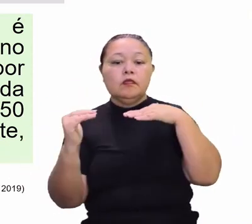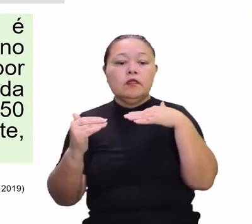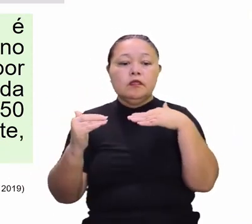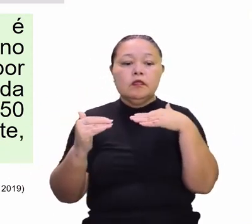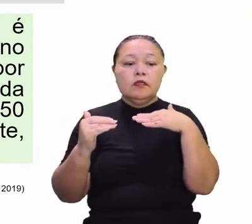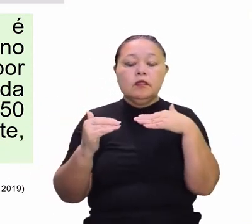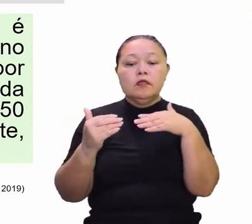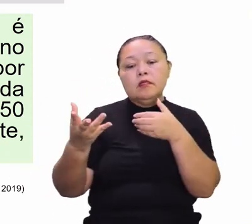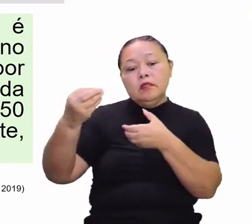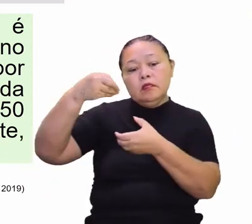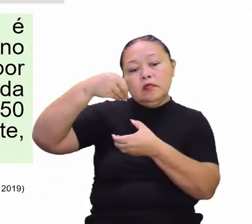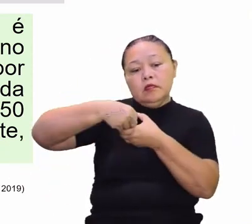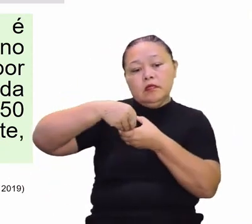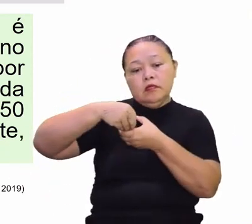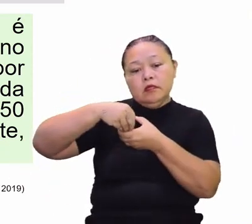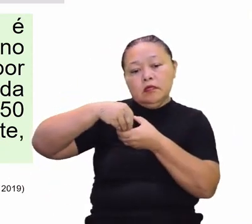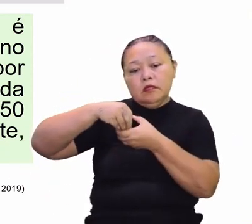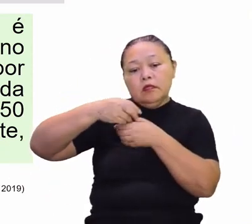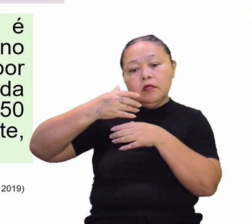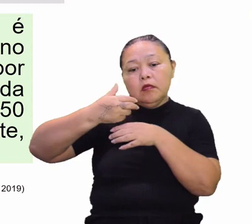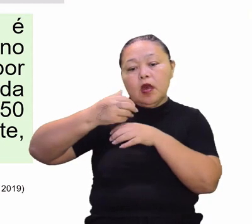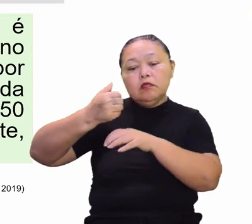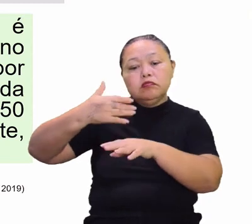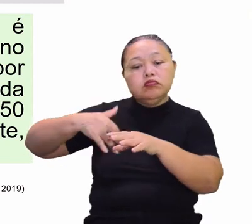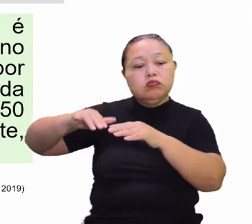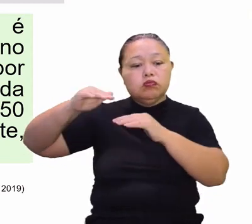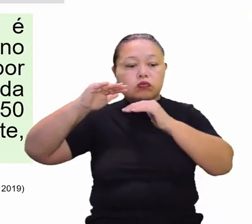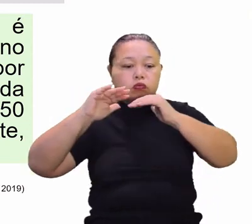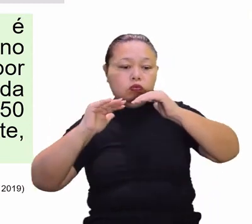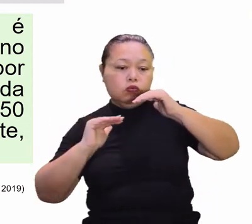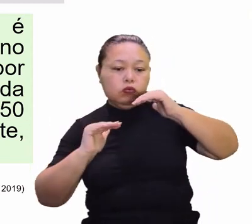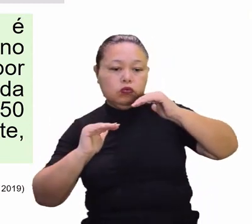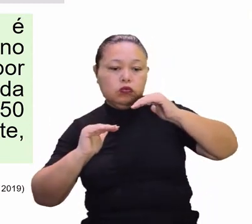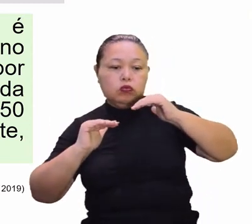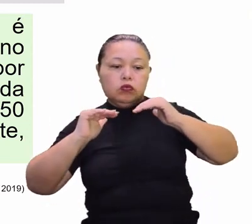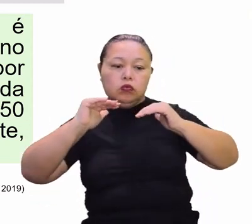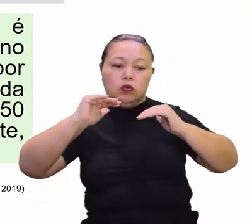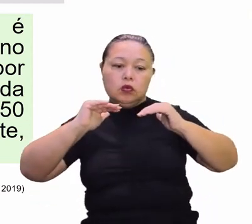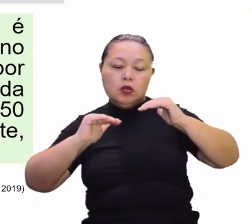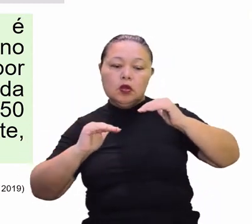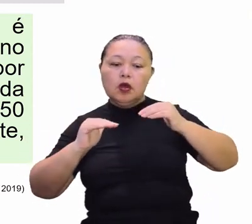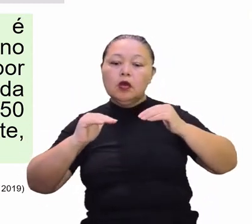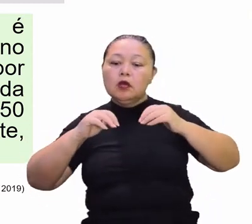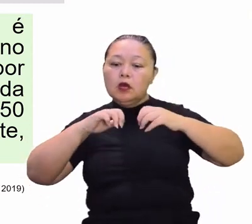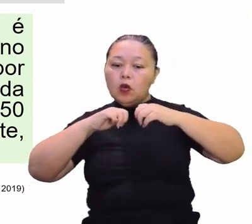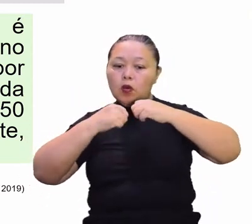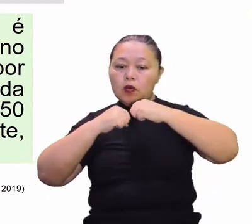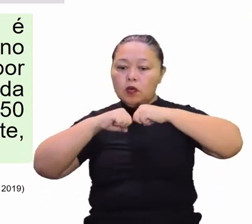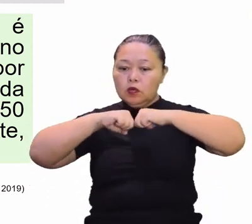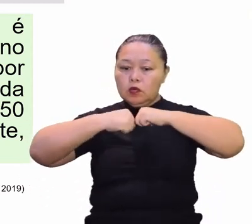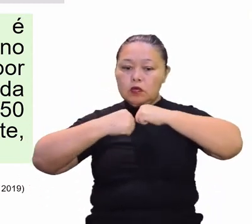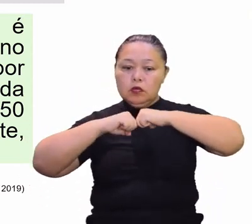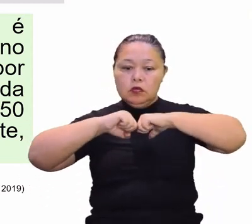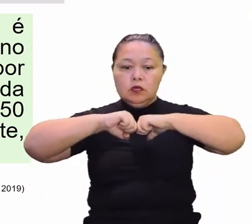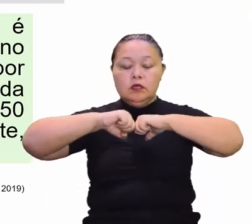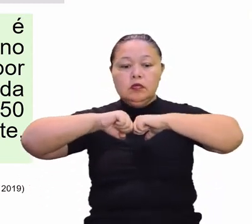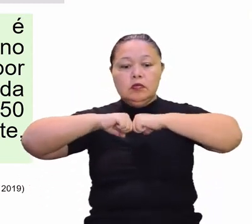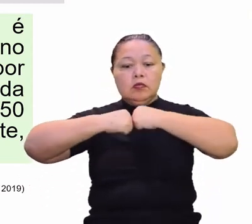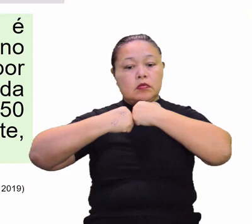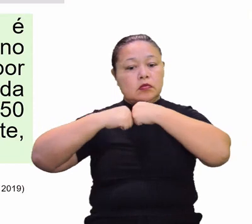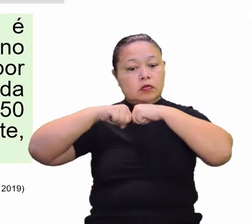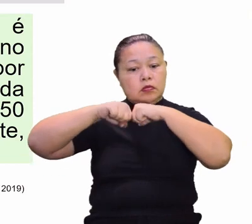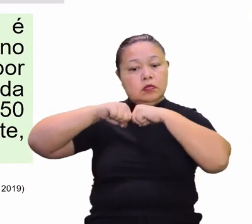aplainadas, situadas aí no interior de uma vasta superfície rebaixada por subsidência tectônica,